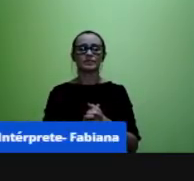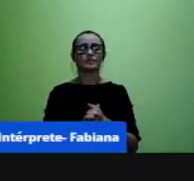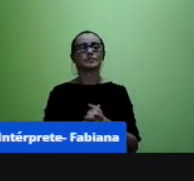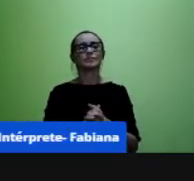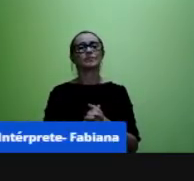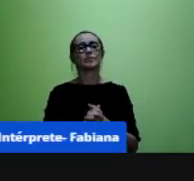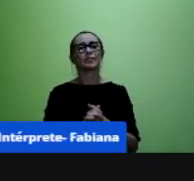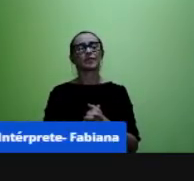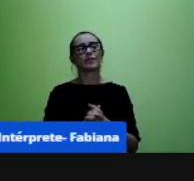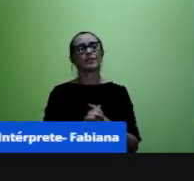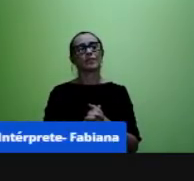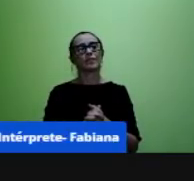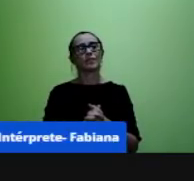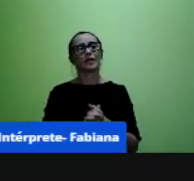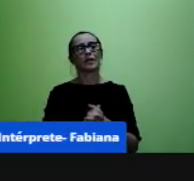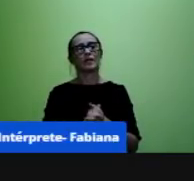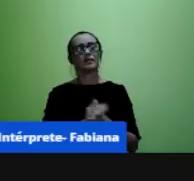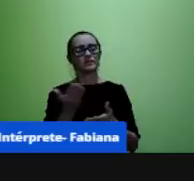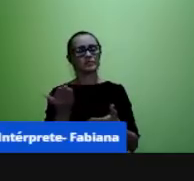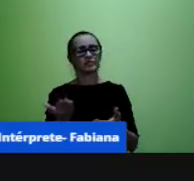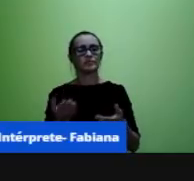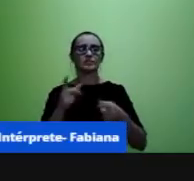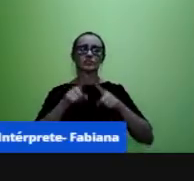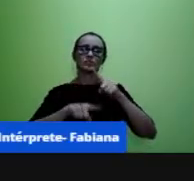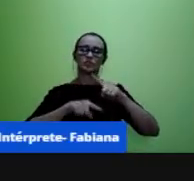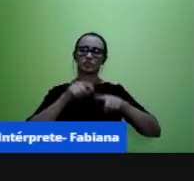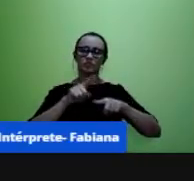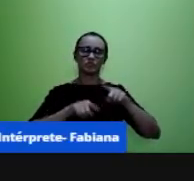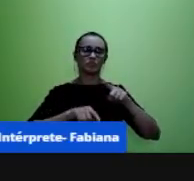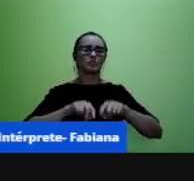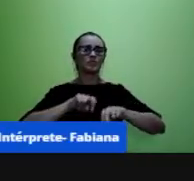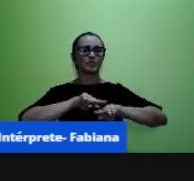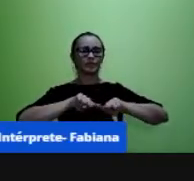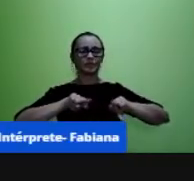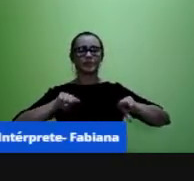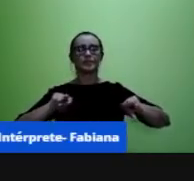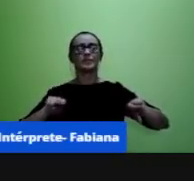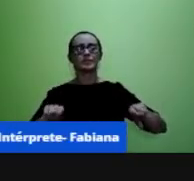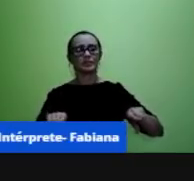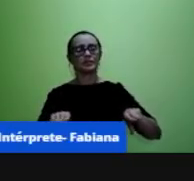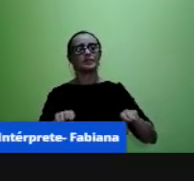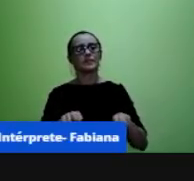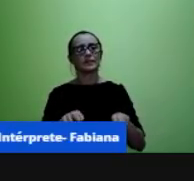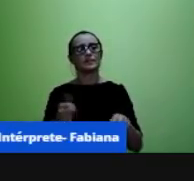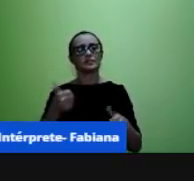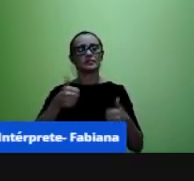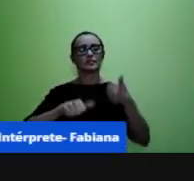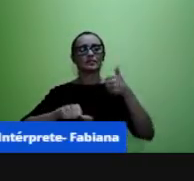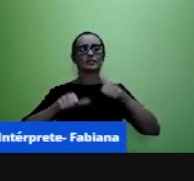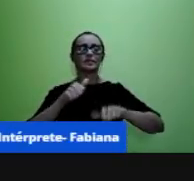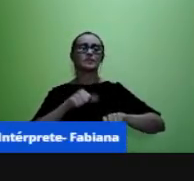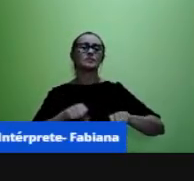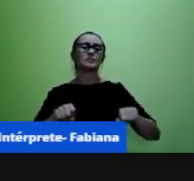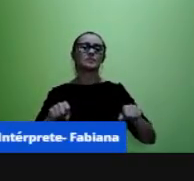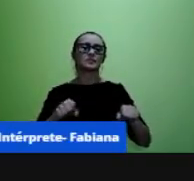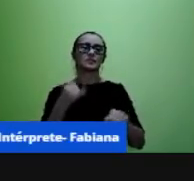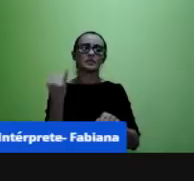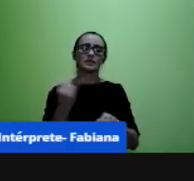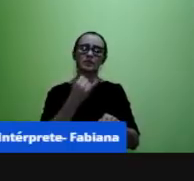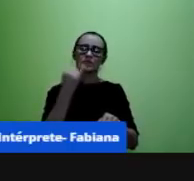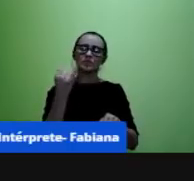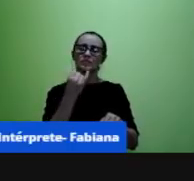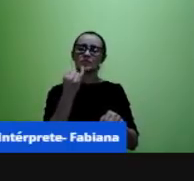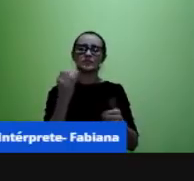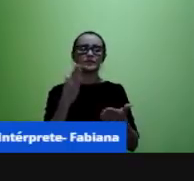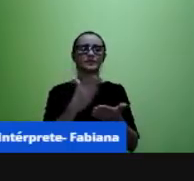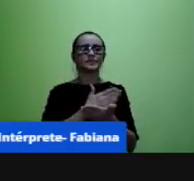Além da gente ter um instrumento para realizar a nossa avaliação, nós temos que ter alguns critérios